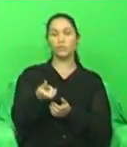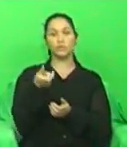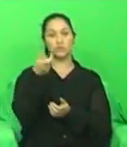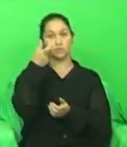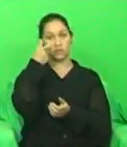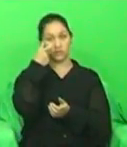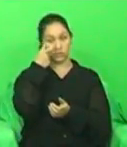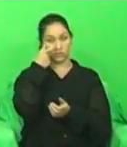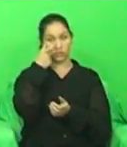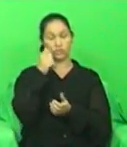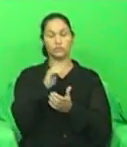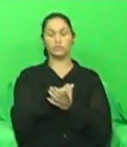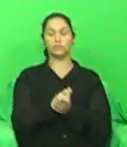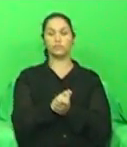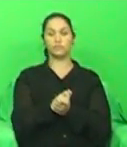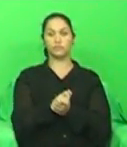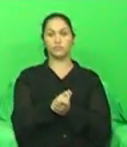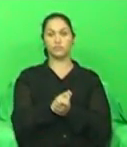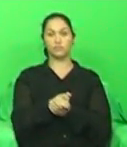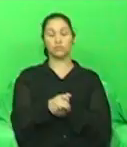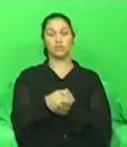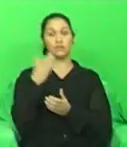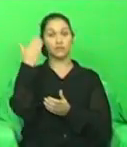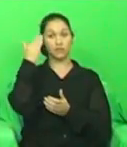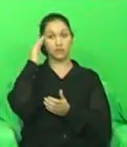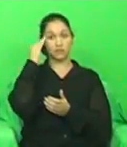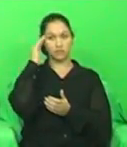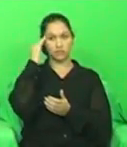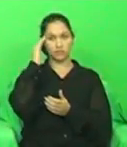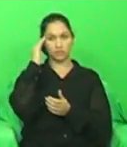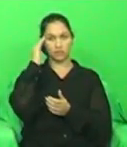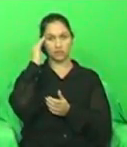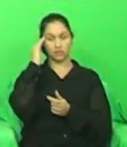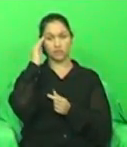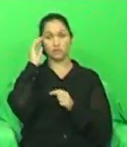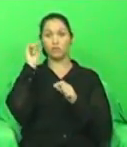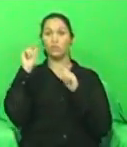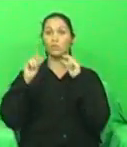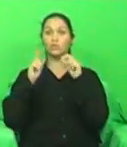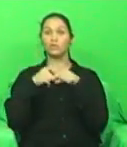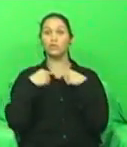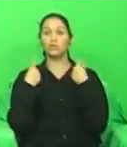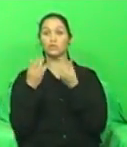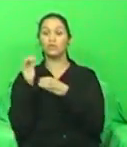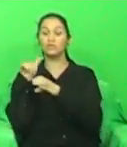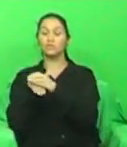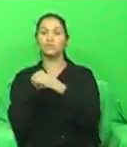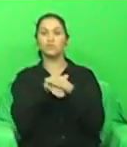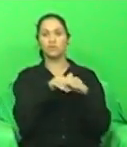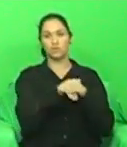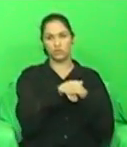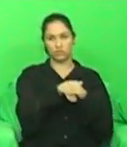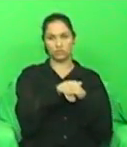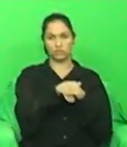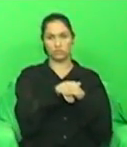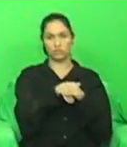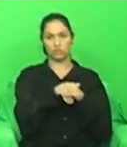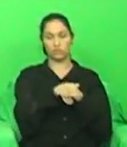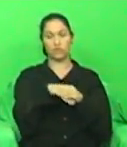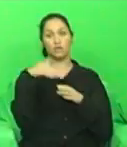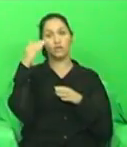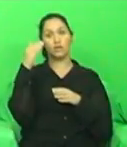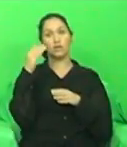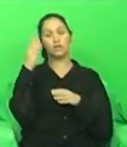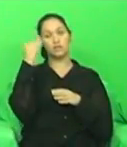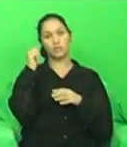tenham a ideia daquilo que a gente está votando uma vez que internamente todos os vereadores